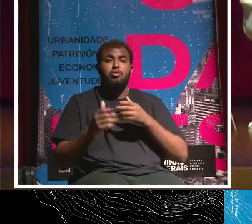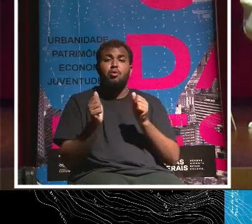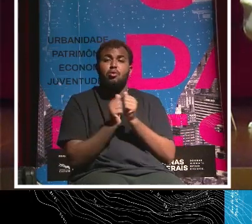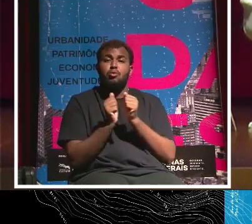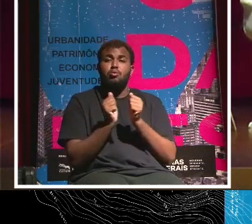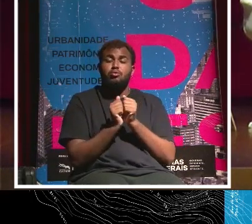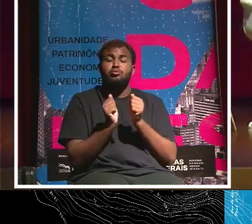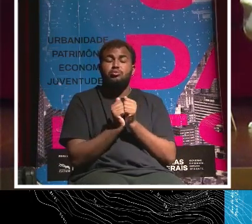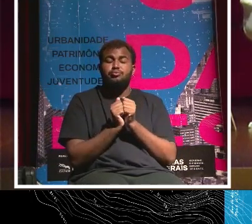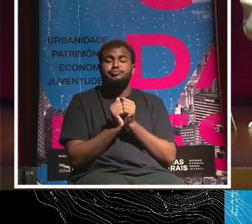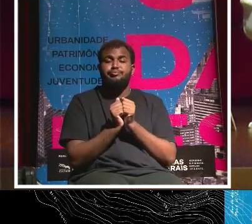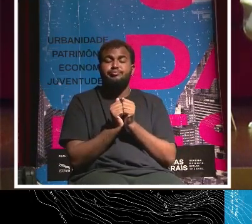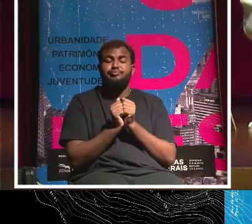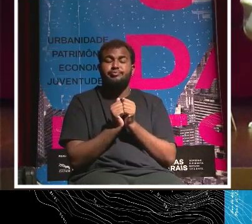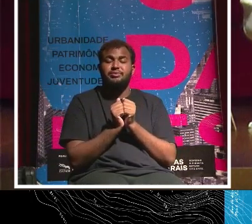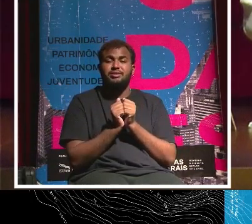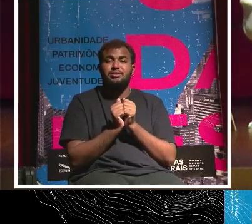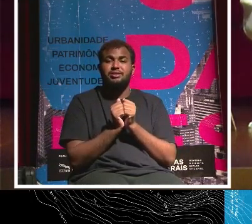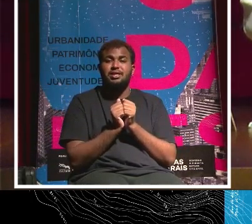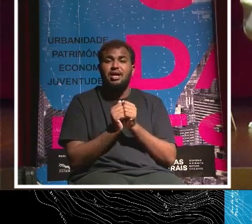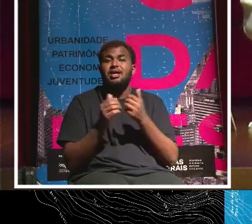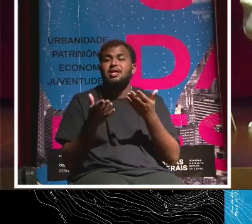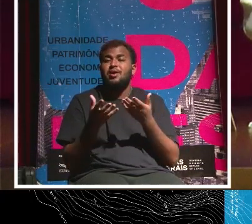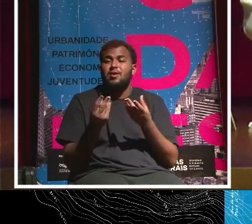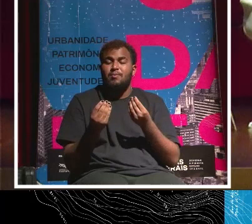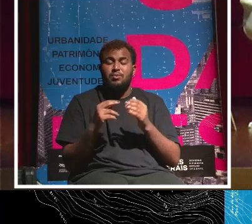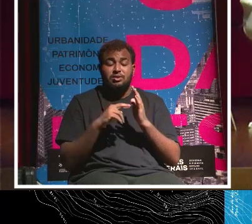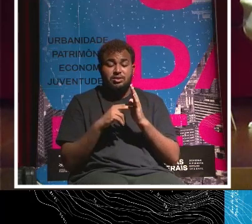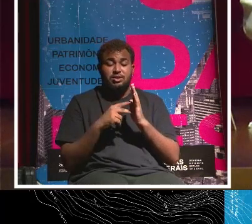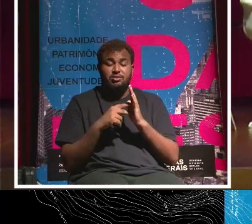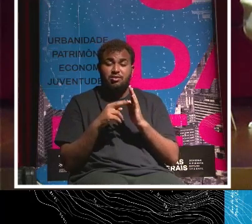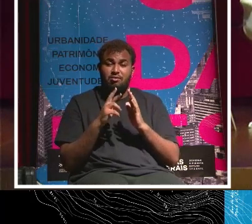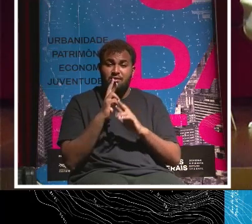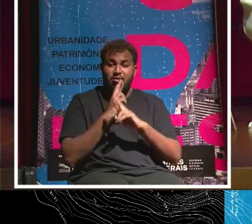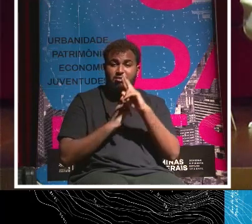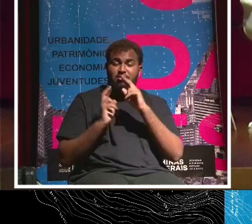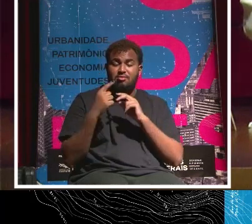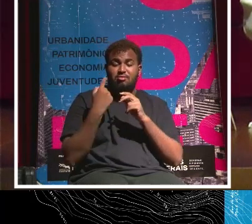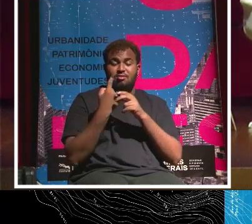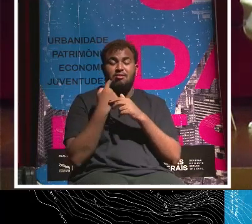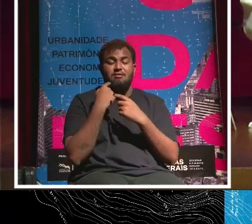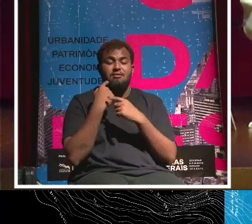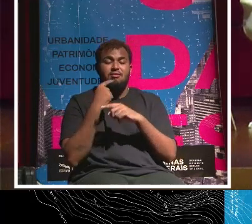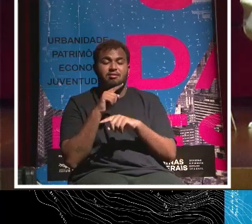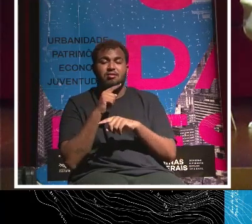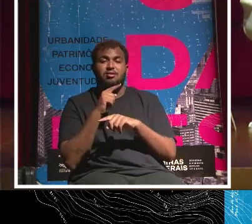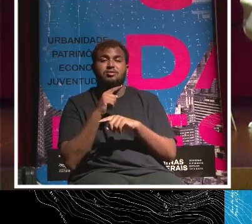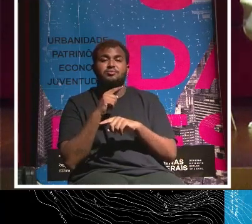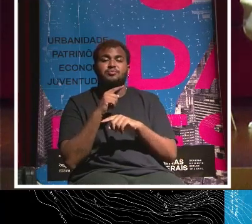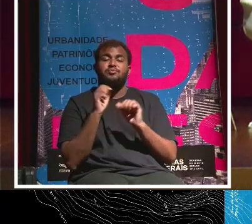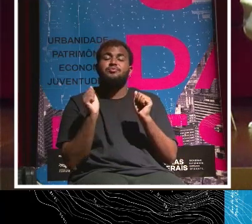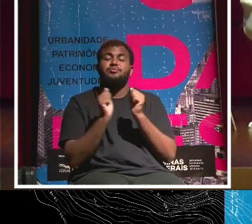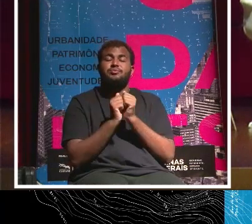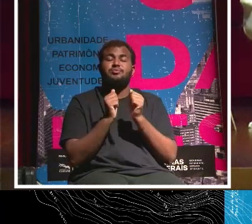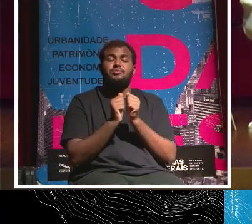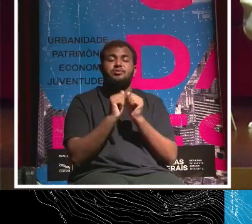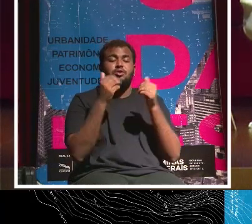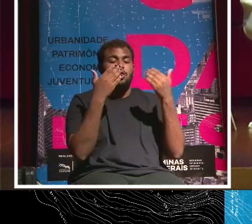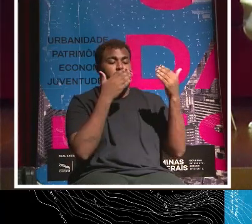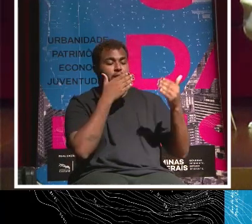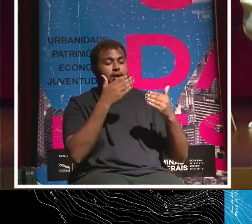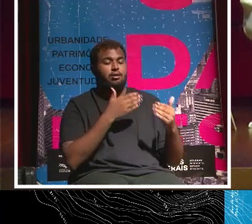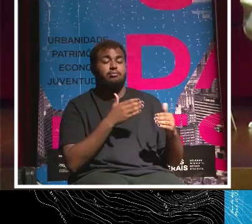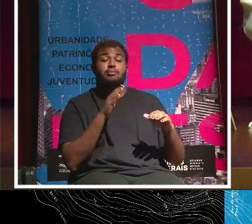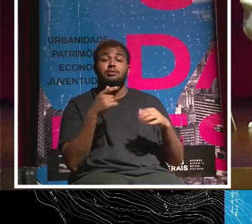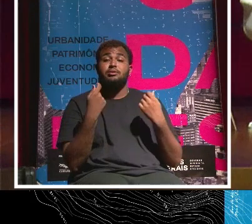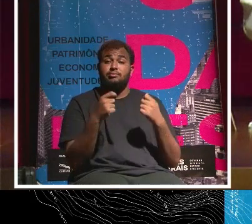outra, e dá muito sentido a esta relação que a gente discute, debate e precisa ver